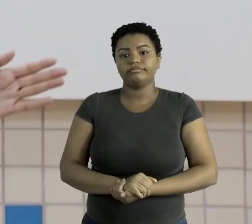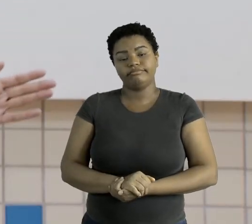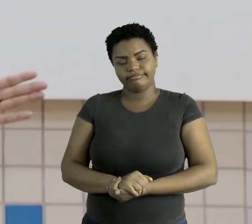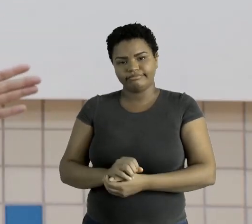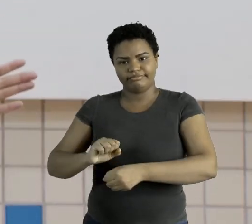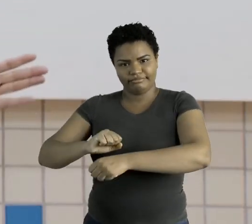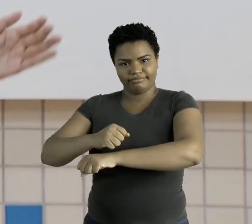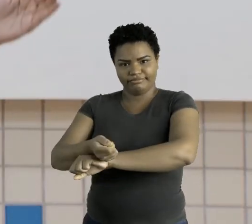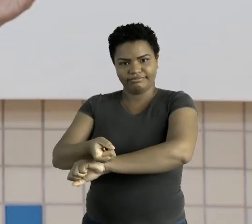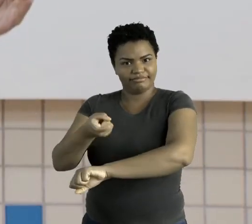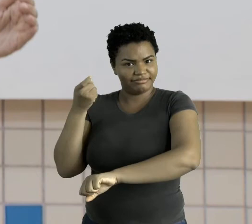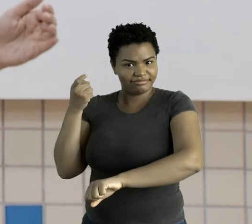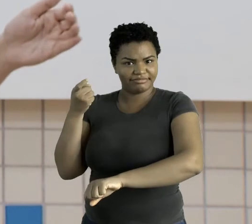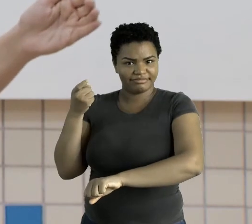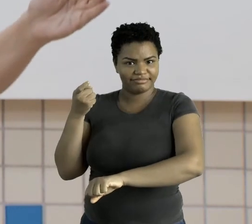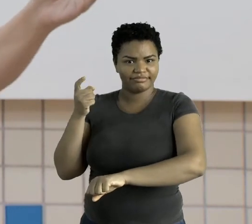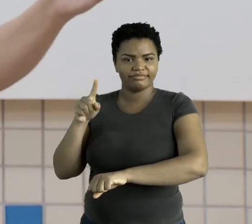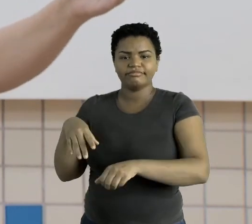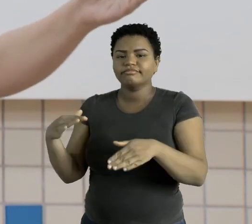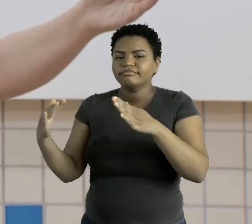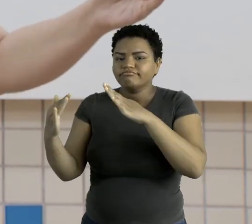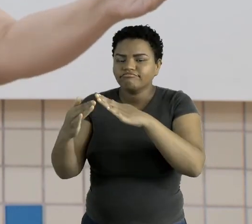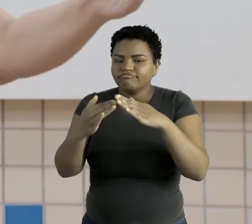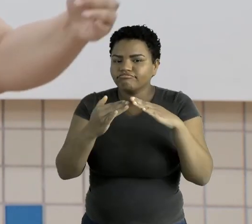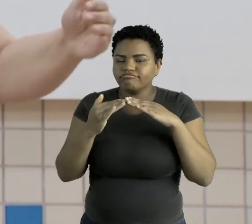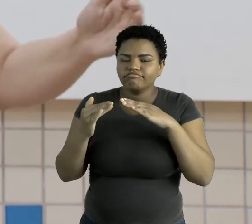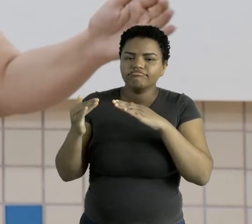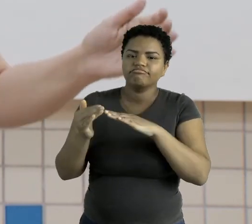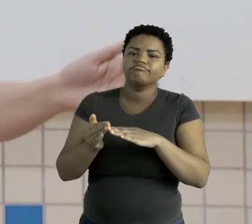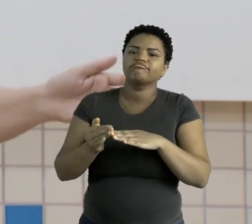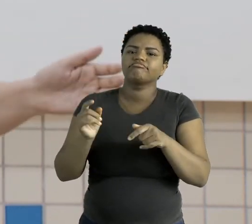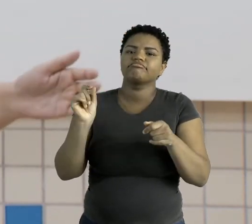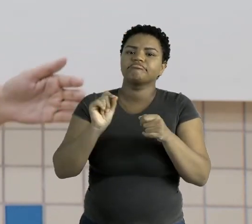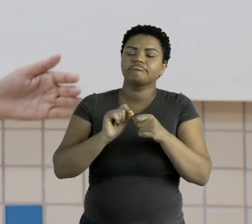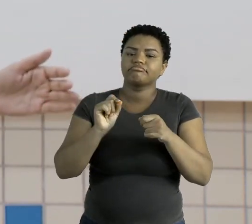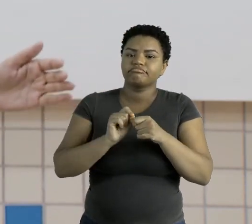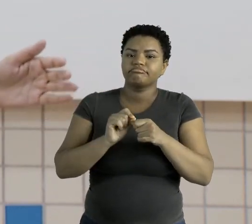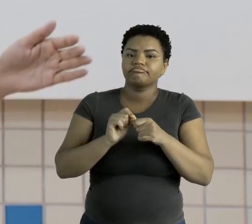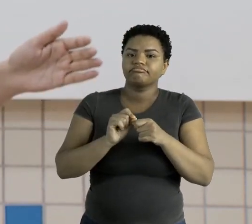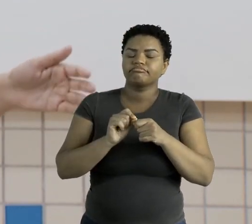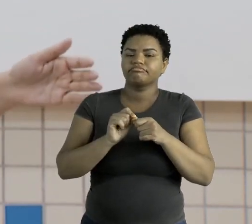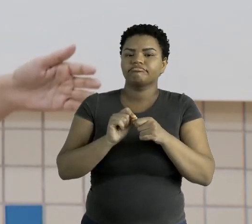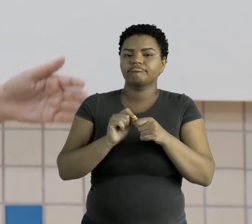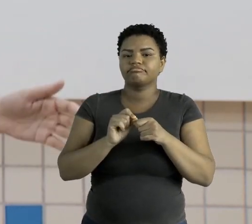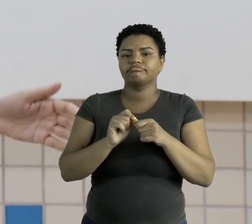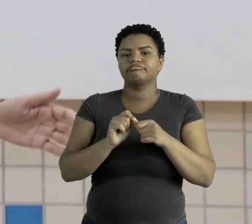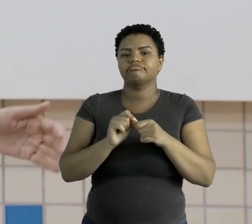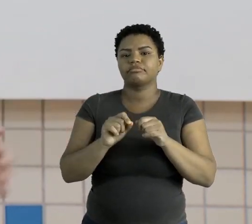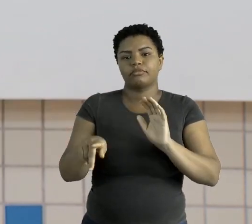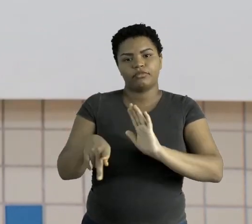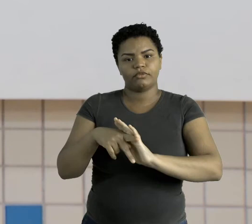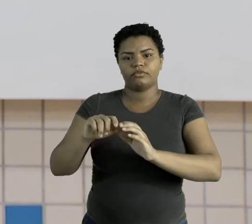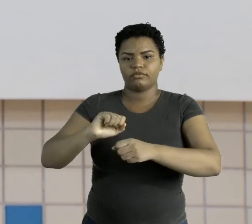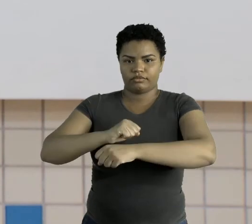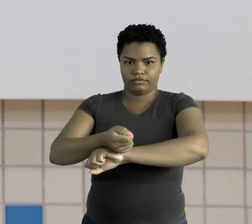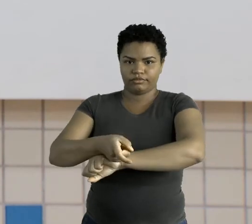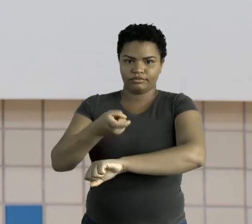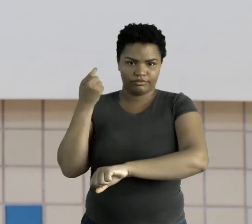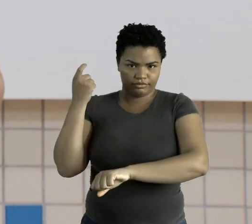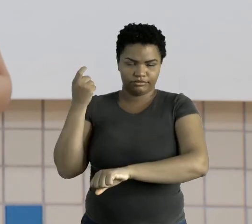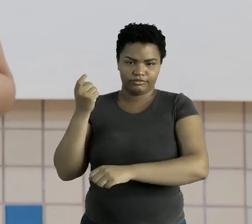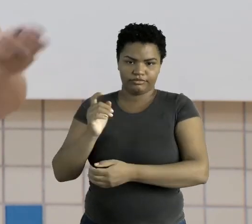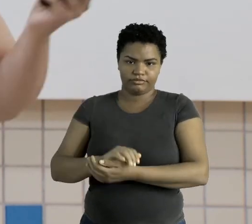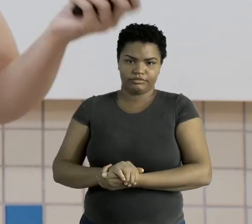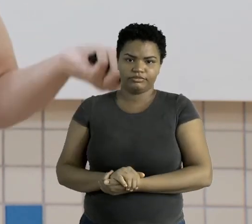quilombolas, que são as casas que fazem parte ali do quilombo. E